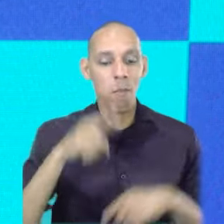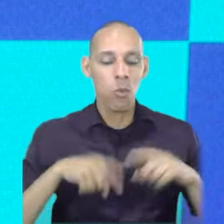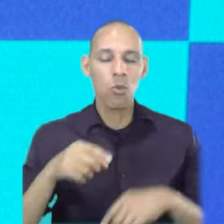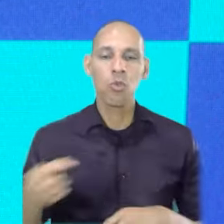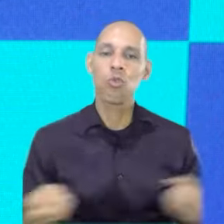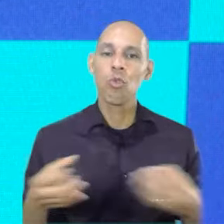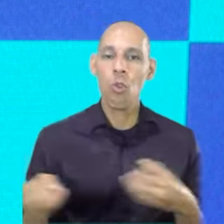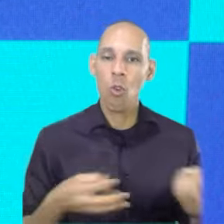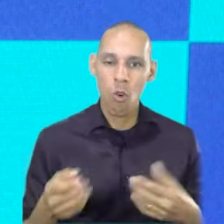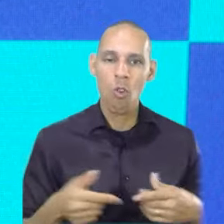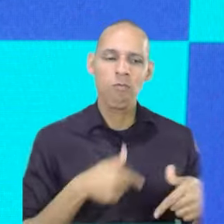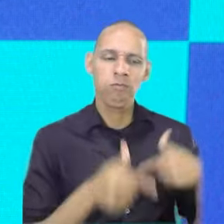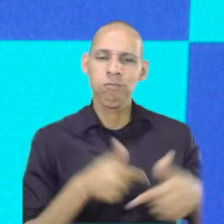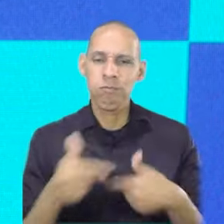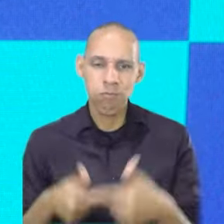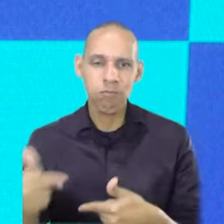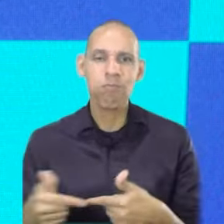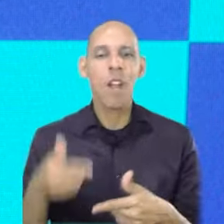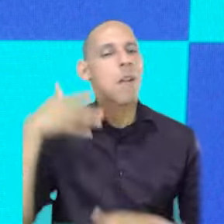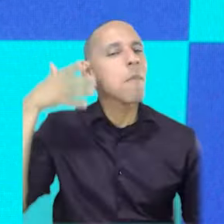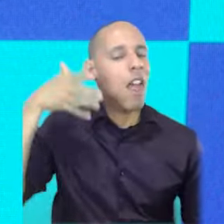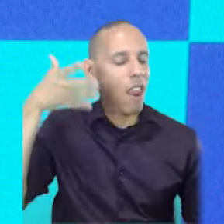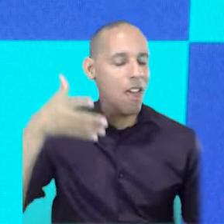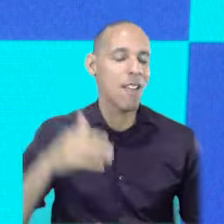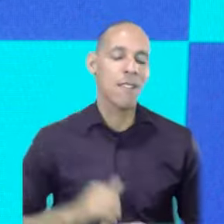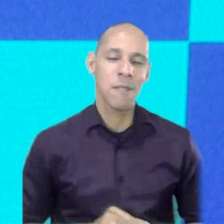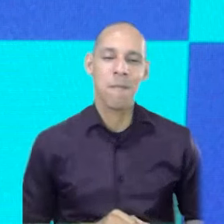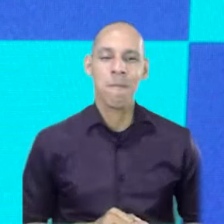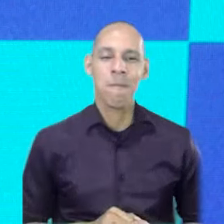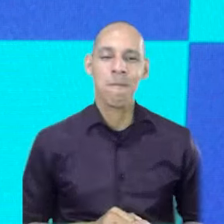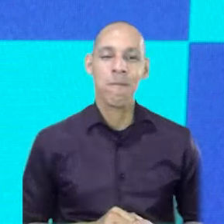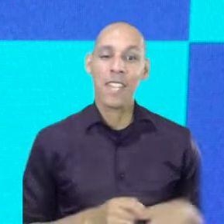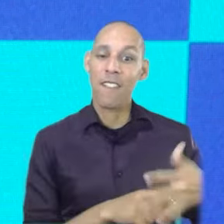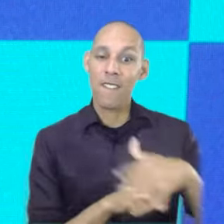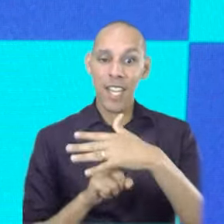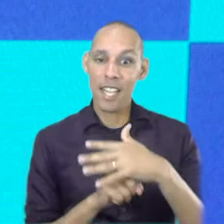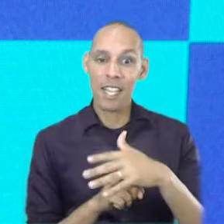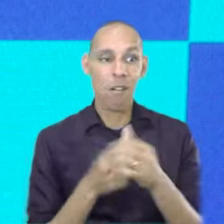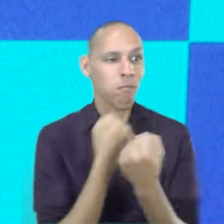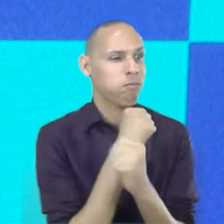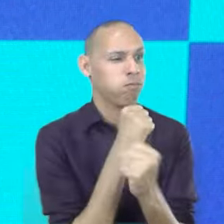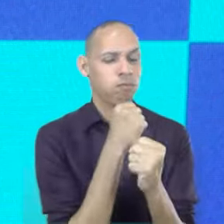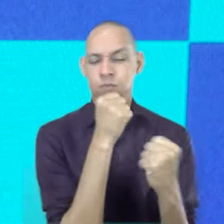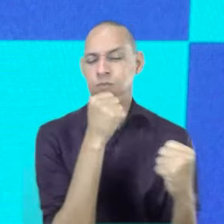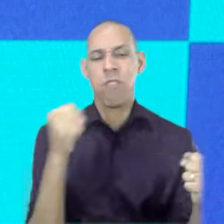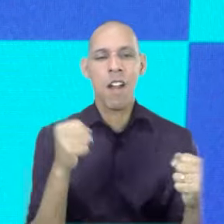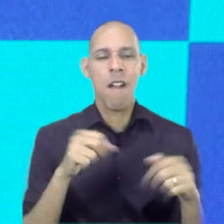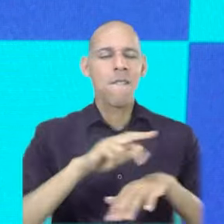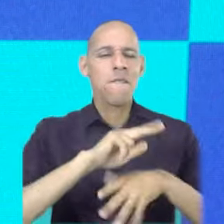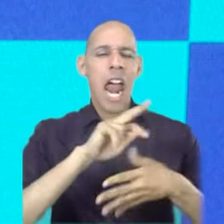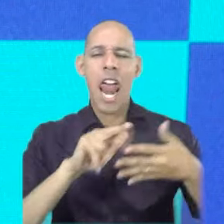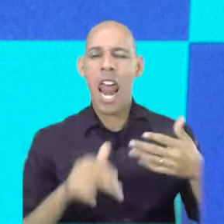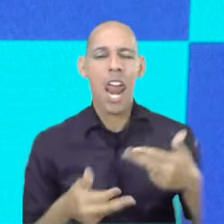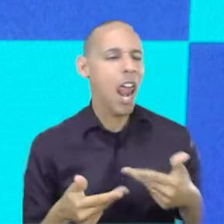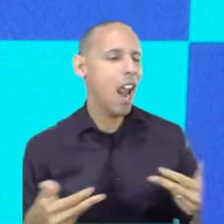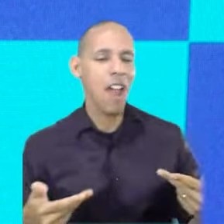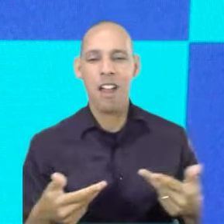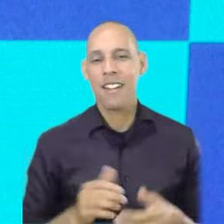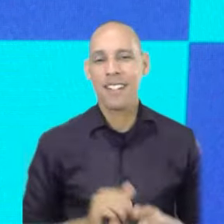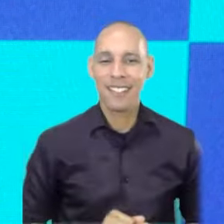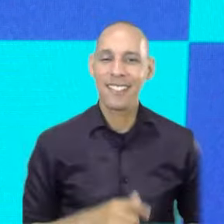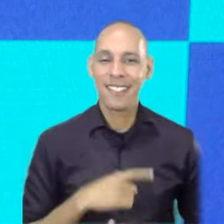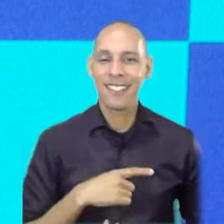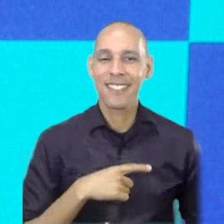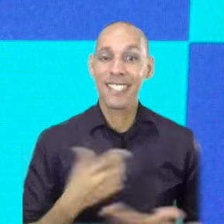inovadores e participar de palestras. A feira é enorme e tem uma série de atrações. Por isso, teremos durante todo o